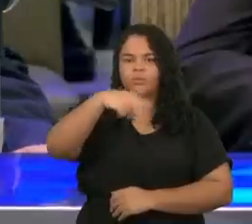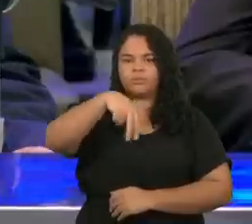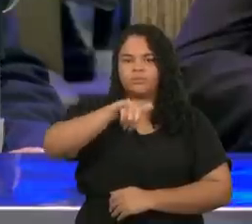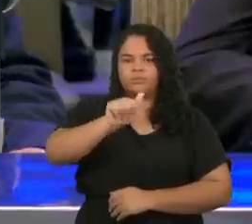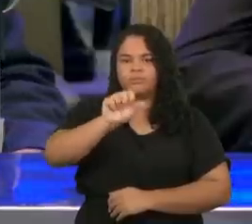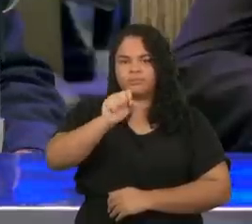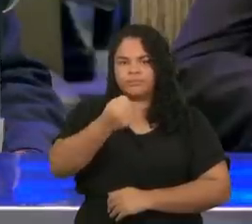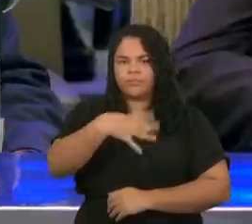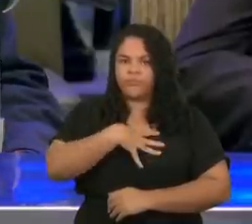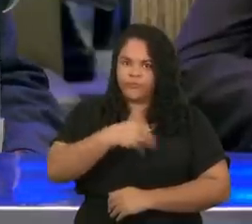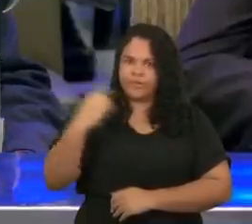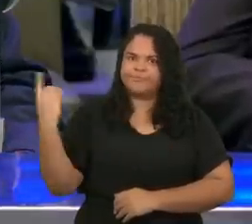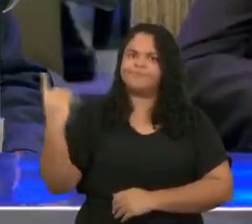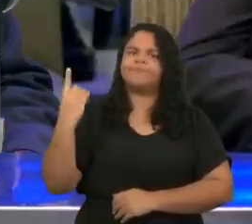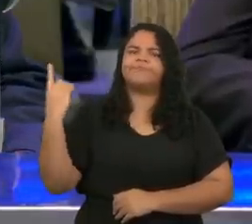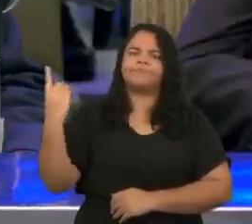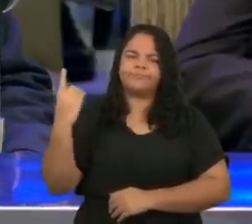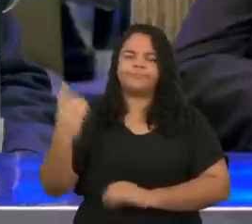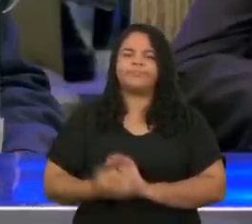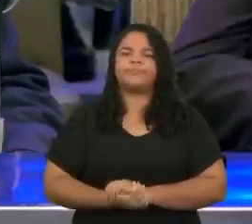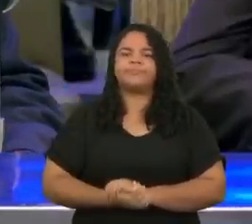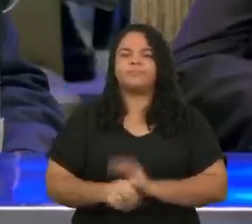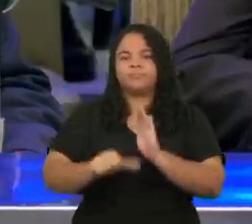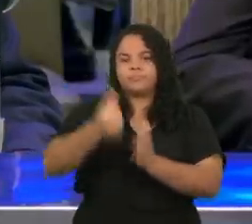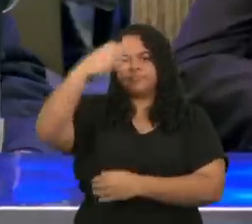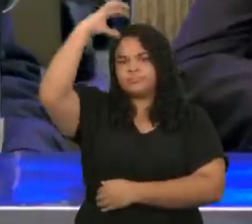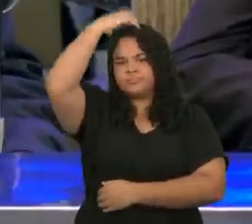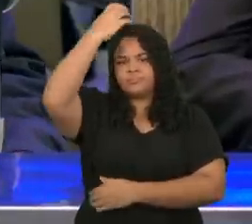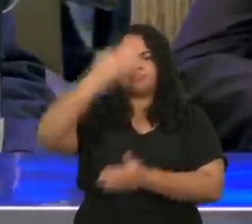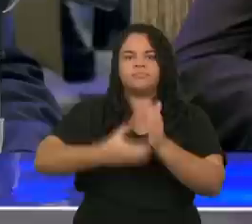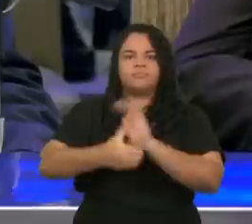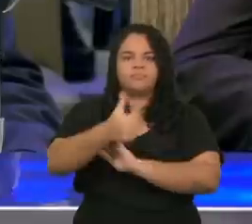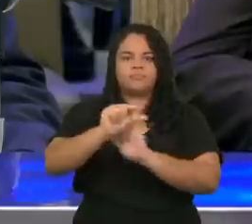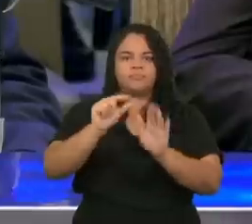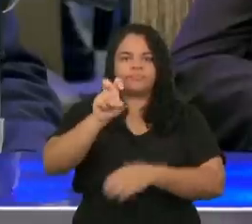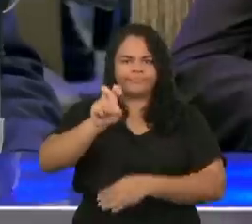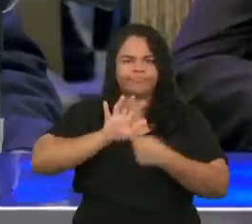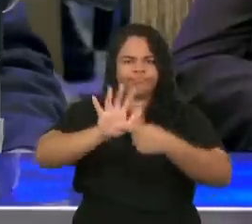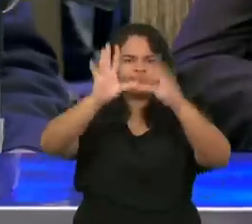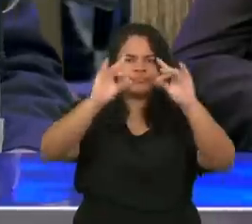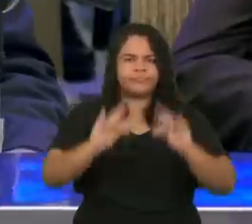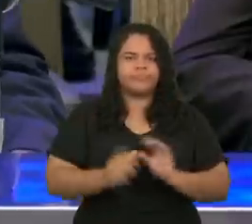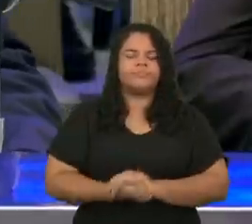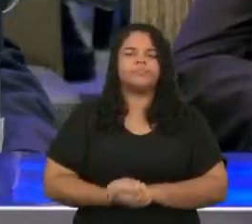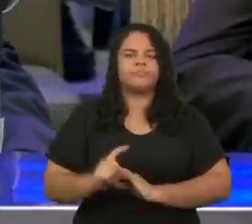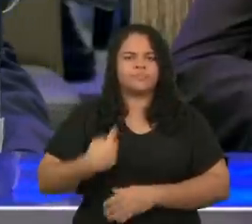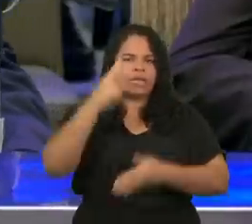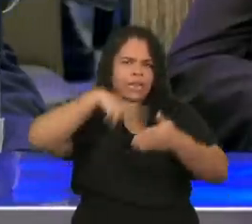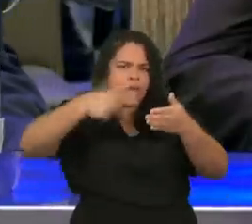porque aí estaria repetindo primeiro Reis Capítulo 1 Versículo 5 e 6 ele